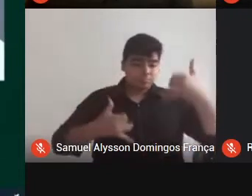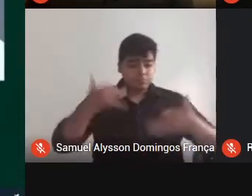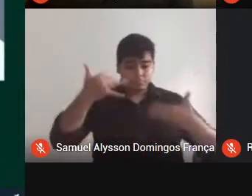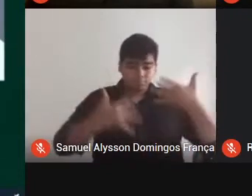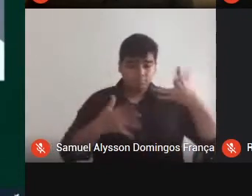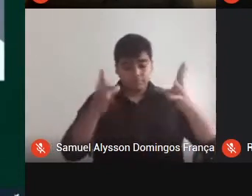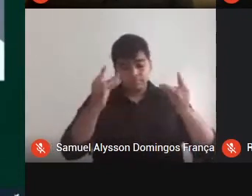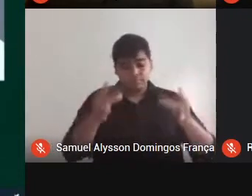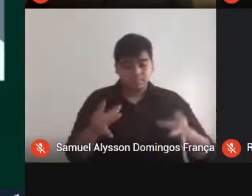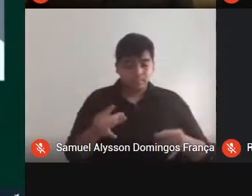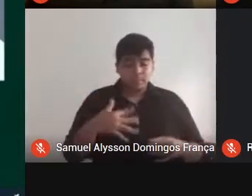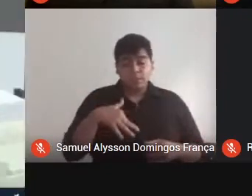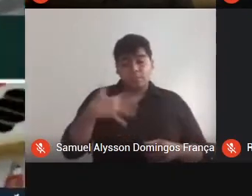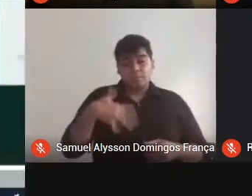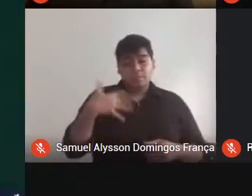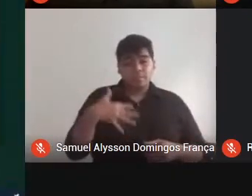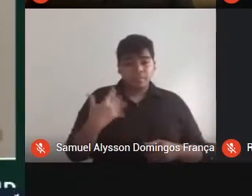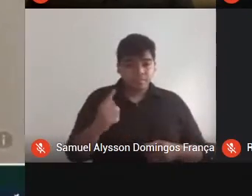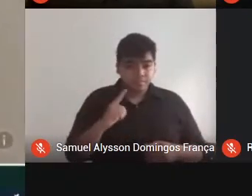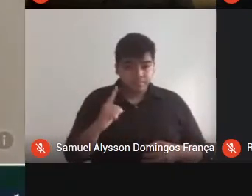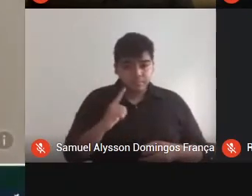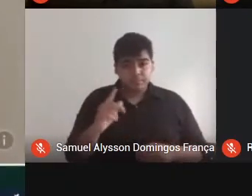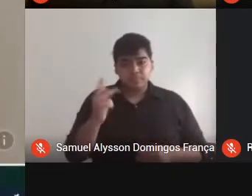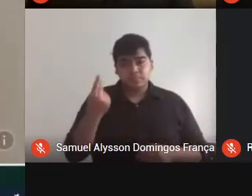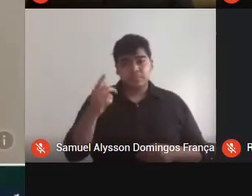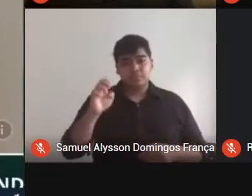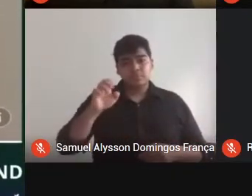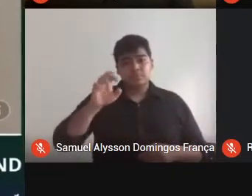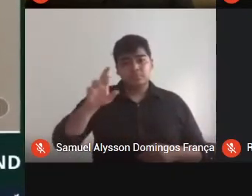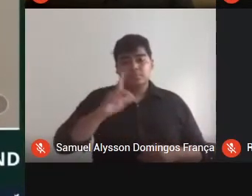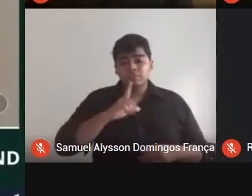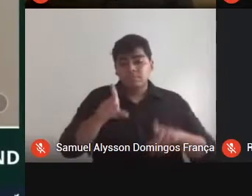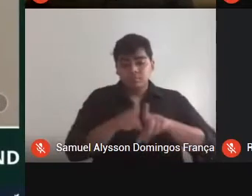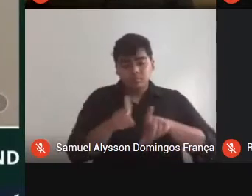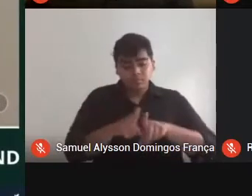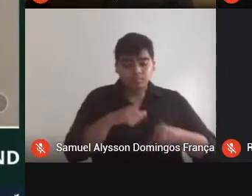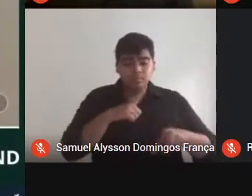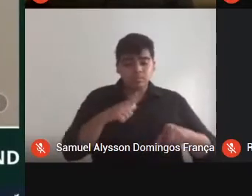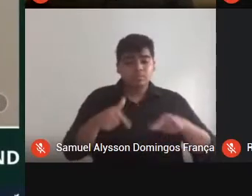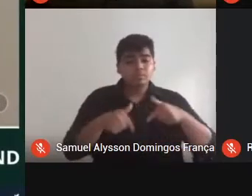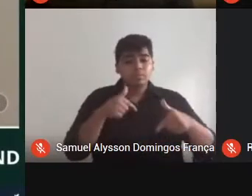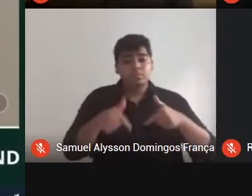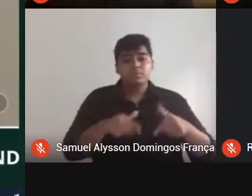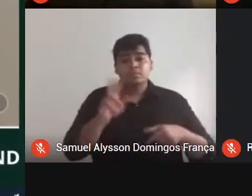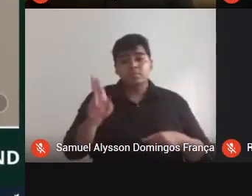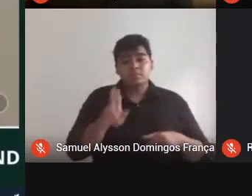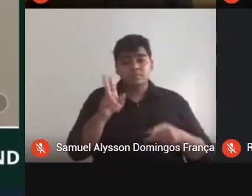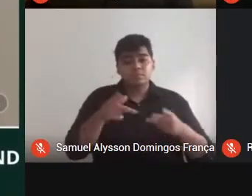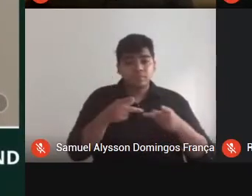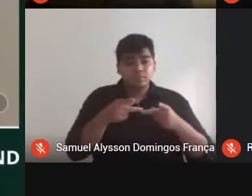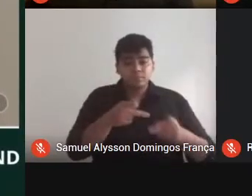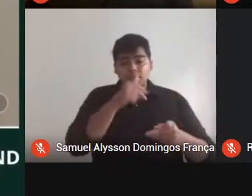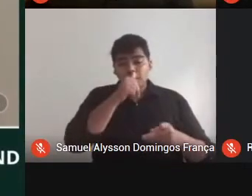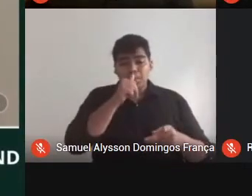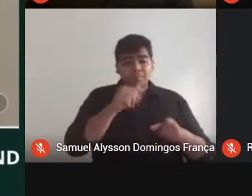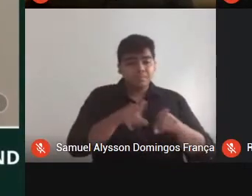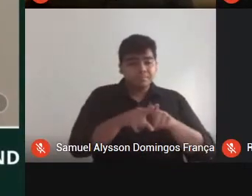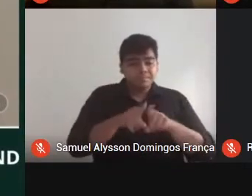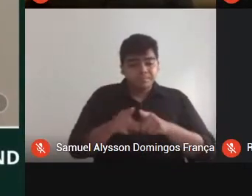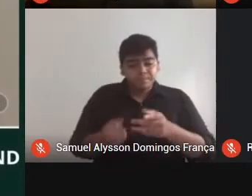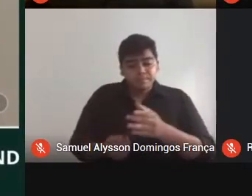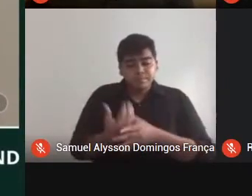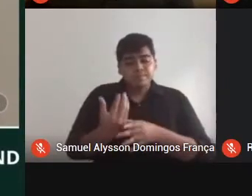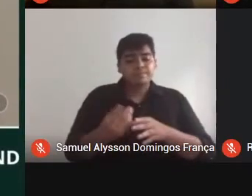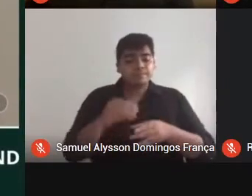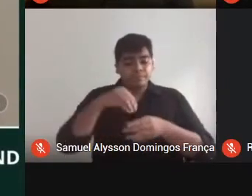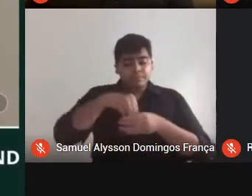Então, o Revit também, ele tem, né, ele trabalha, ele tem um processo de renderização também na nuvem,